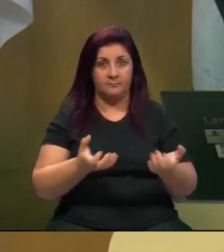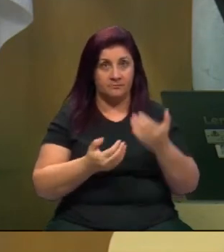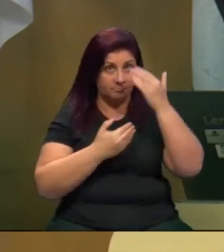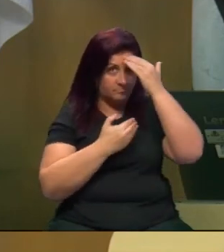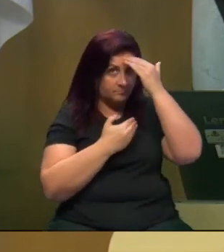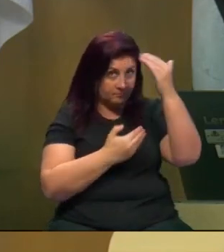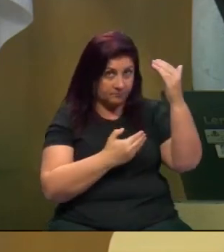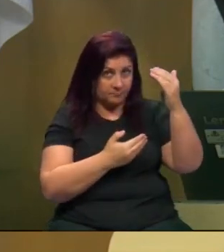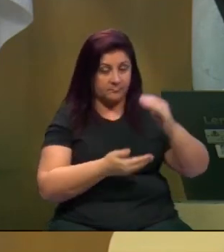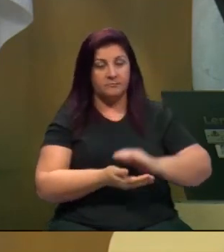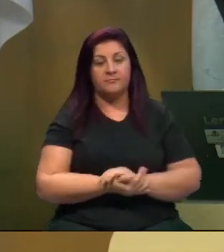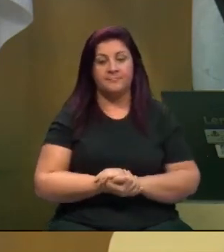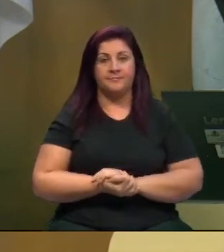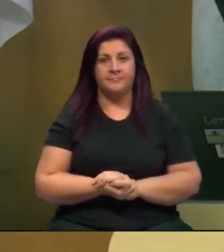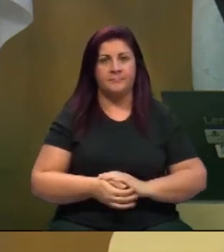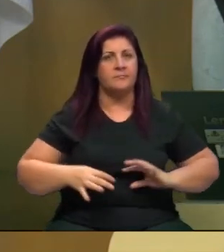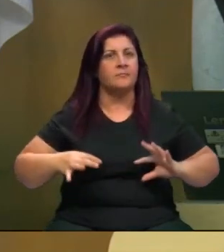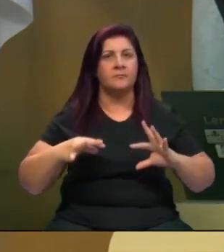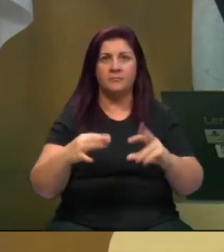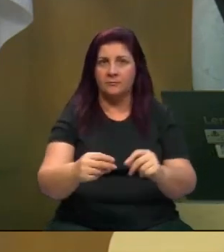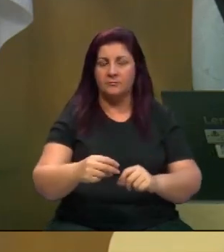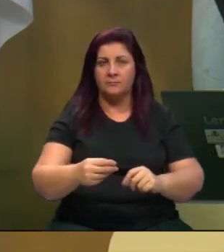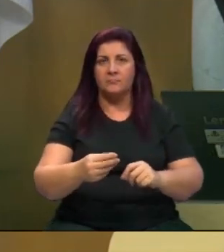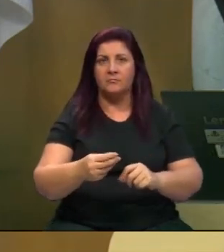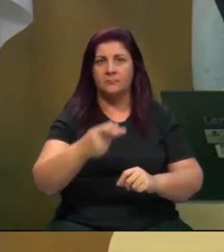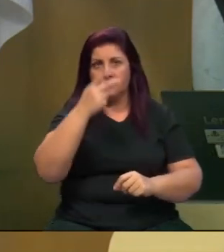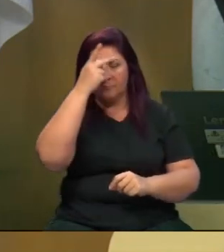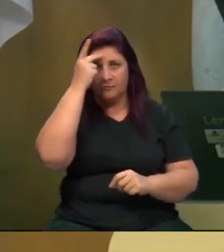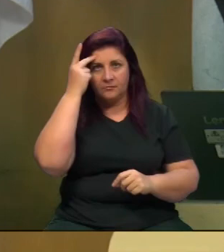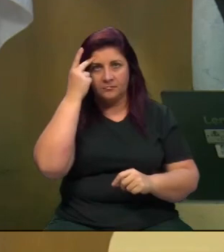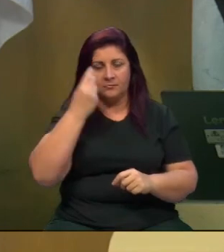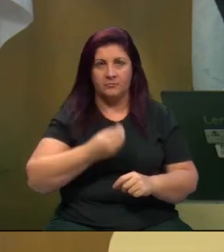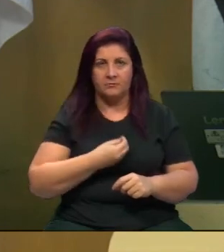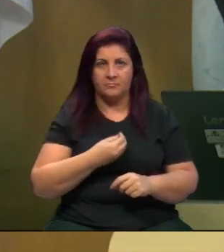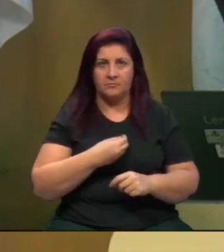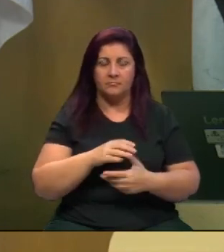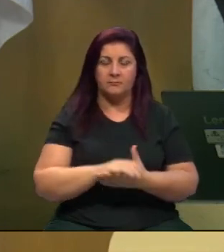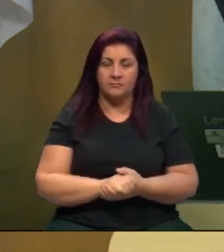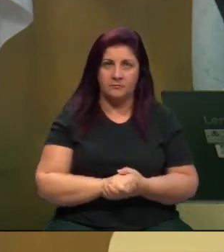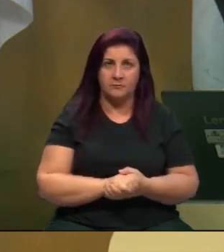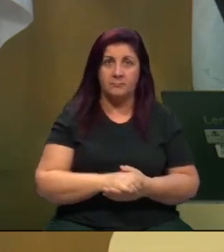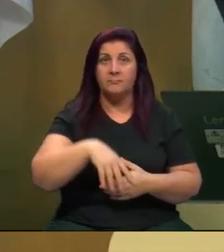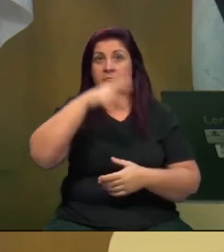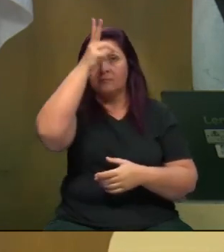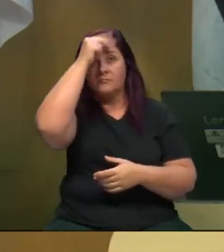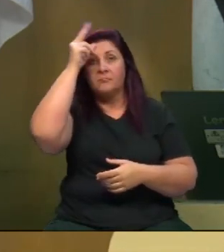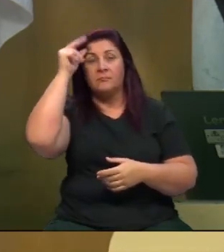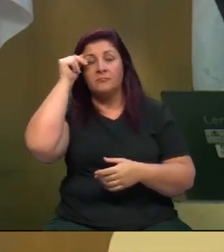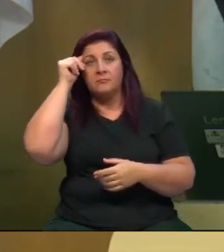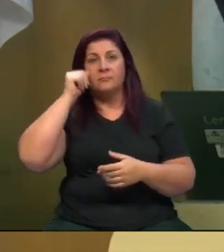agradecer todos os munícipes, a prefeitura,